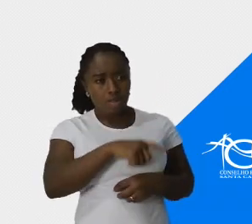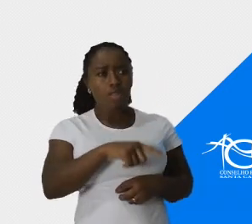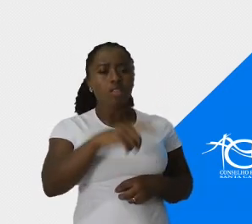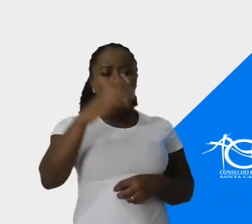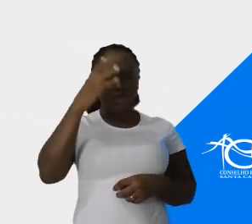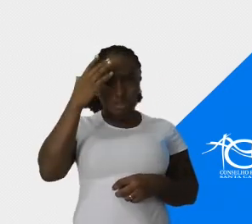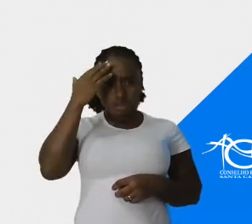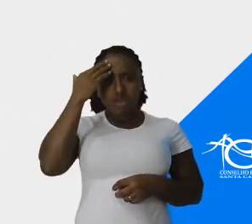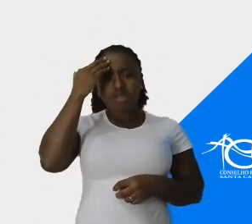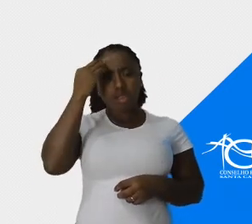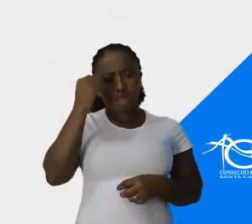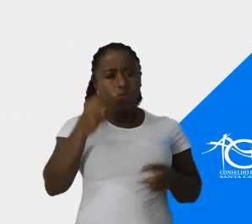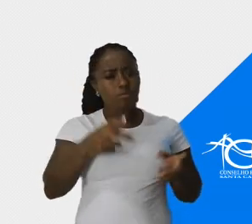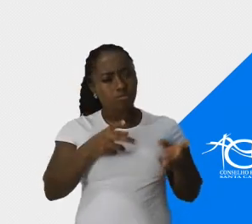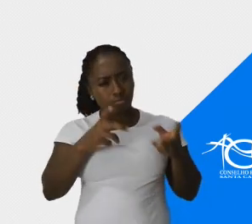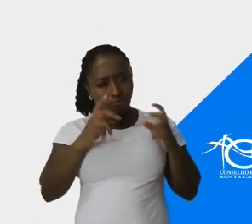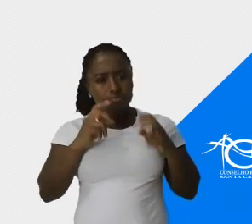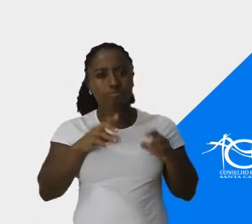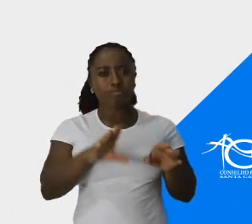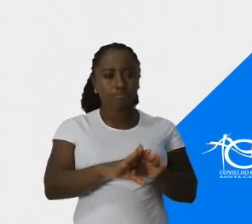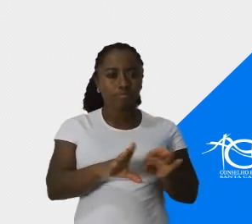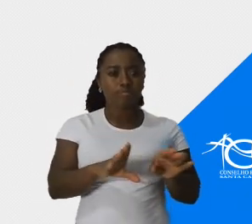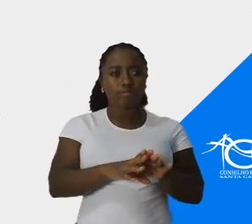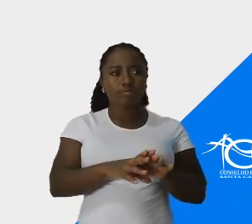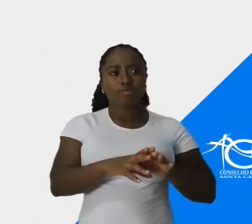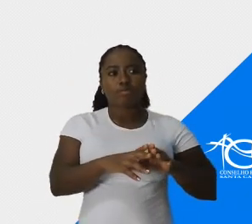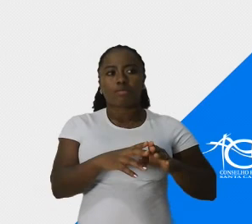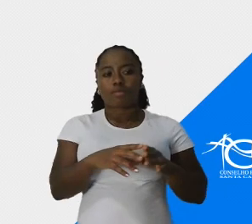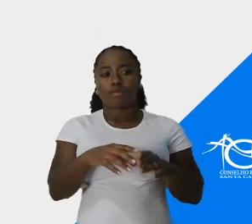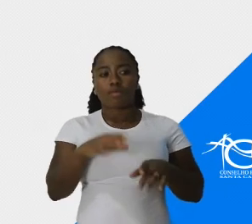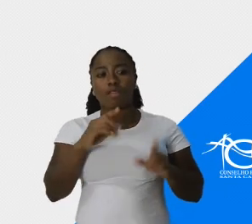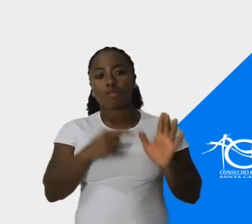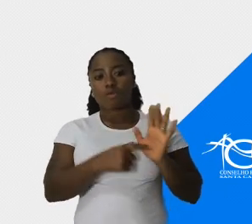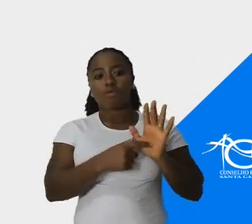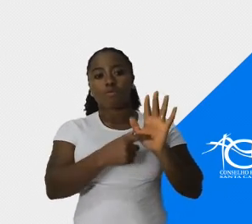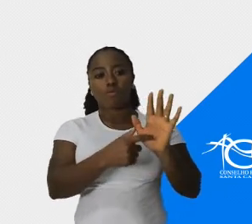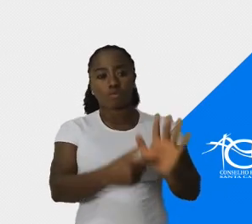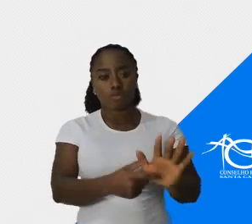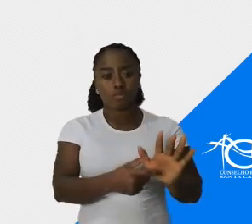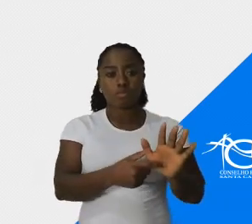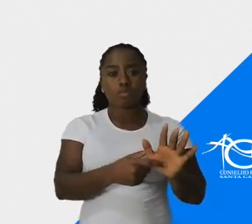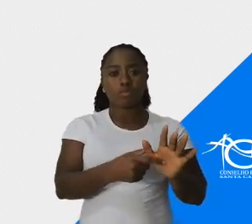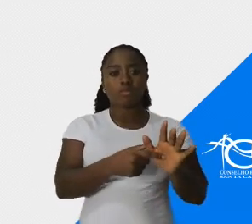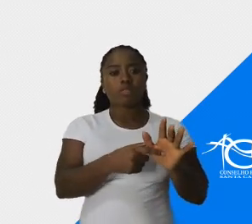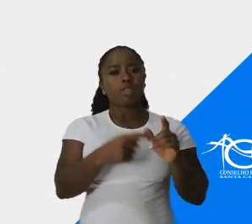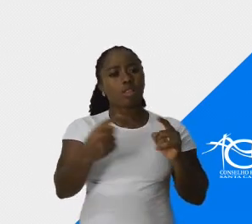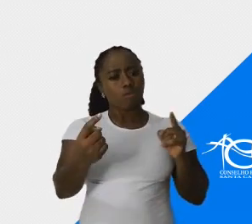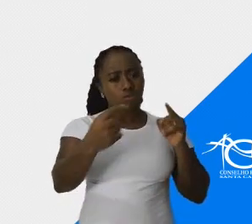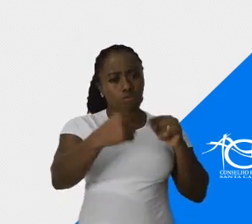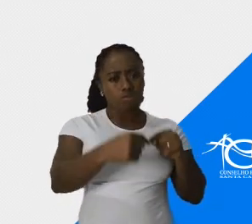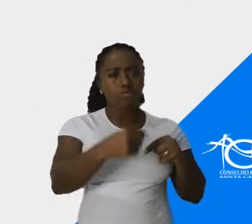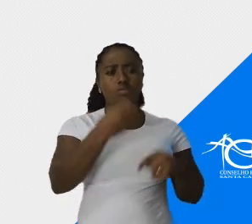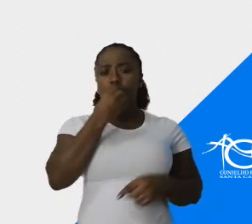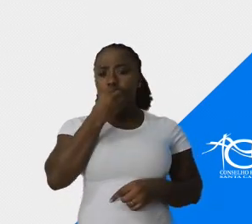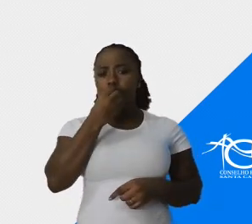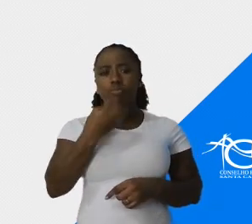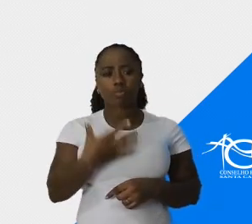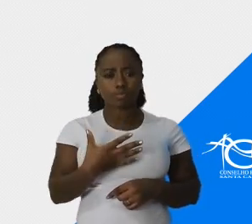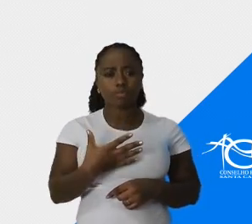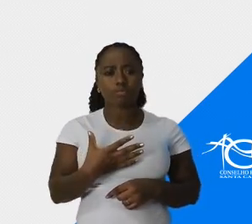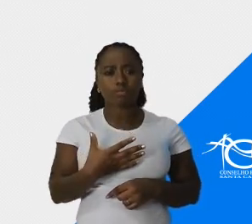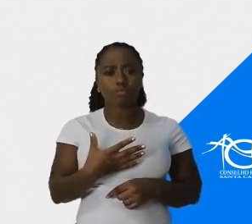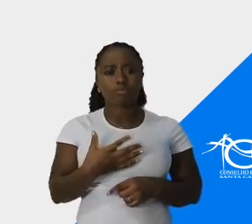para ele responder favoravelmente ou suficientemente ou minimamente a motivação psicomotora do qual será exigida no sistema